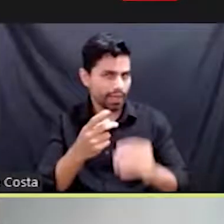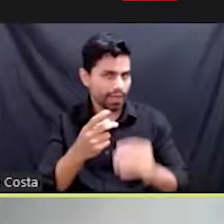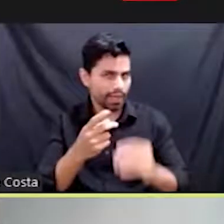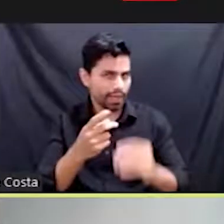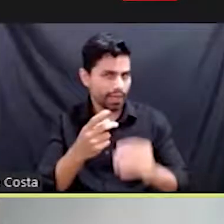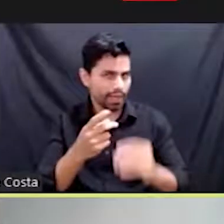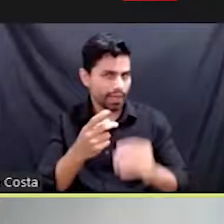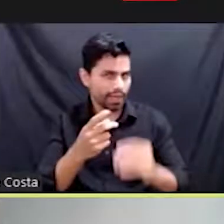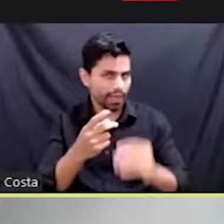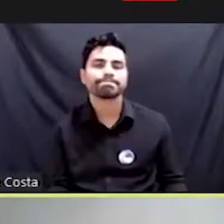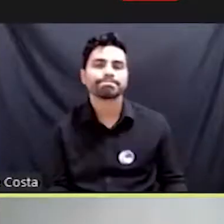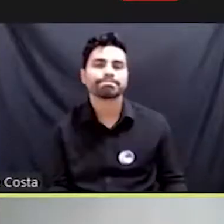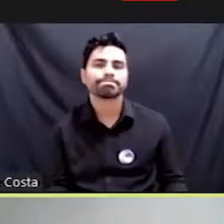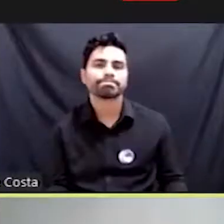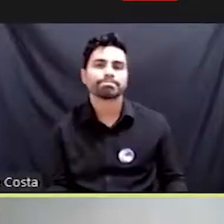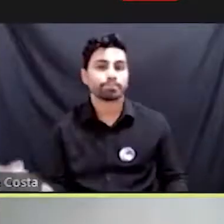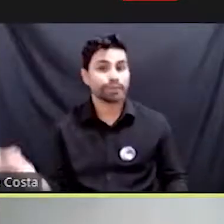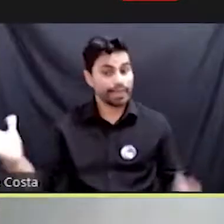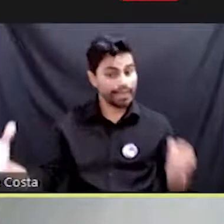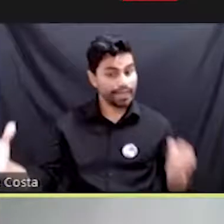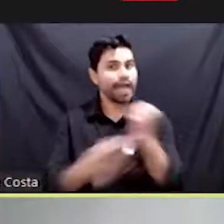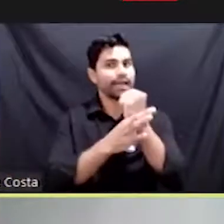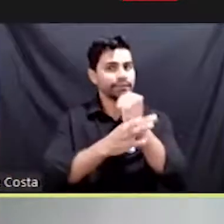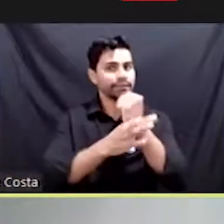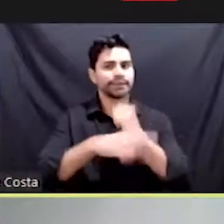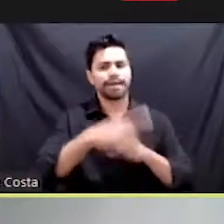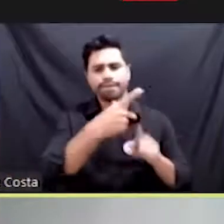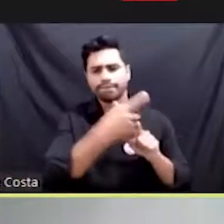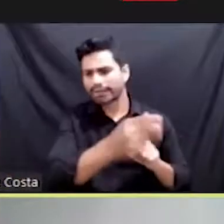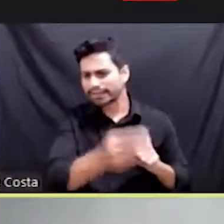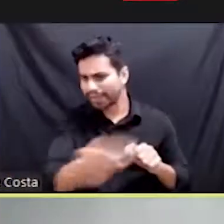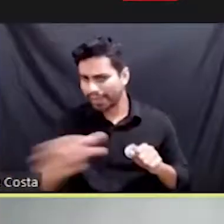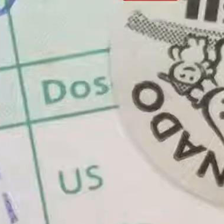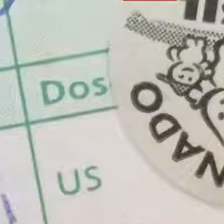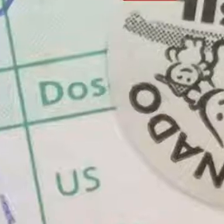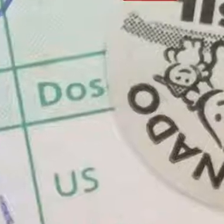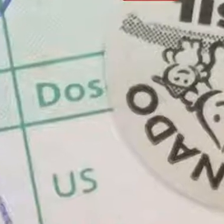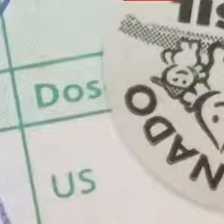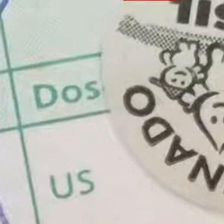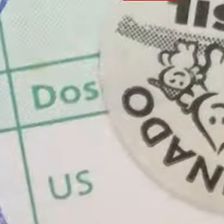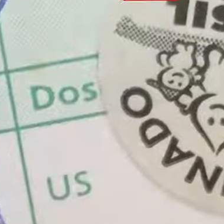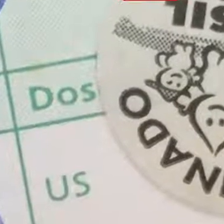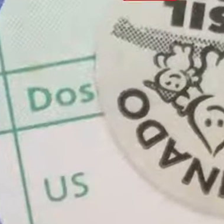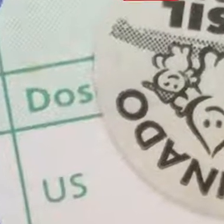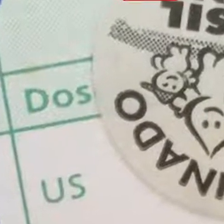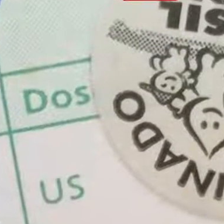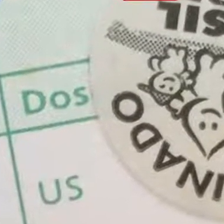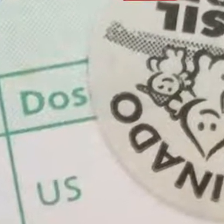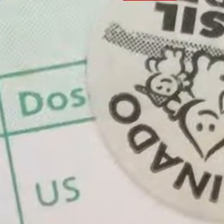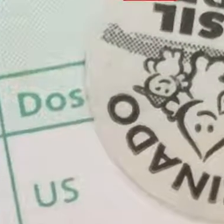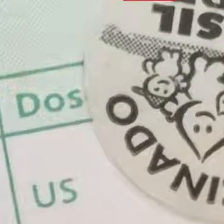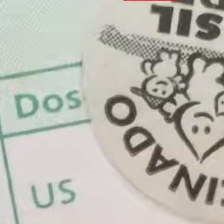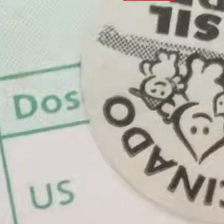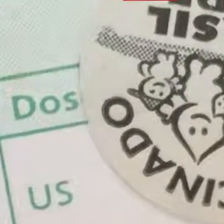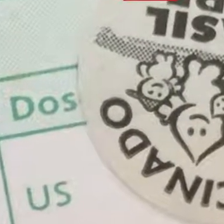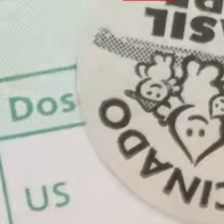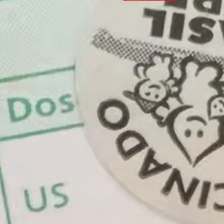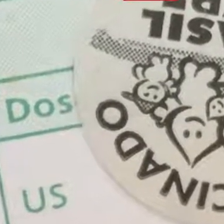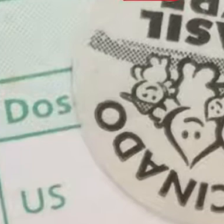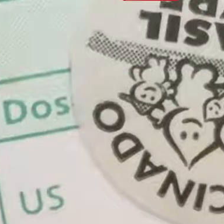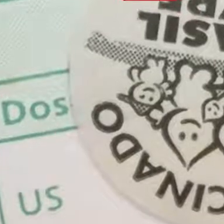garantir uma ampla vacinação que hoje na verdade a gente já utiliza algum desses positivo por exemplo para alguns